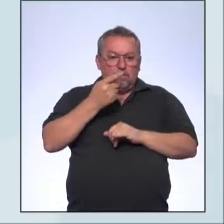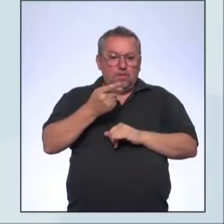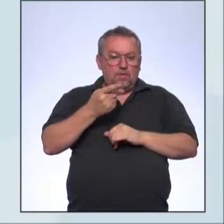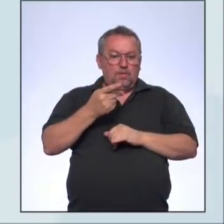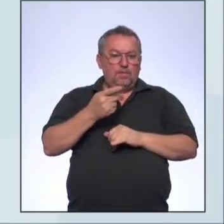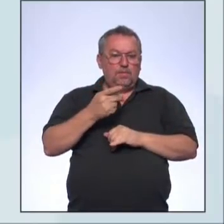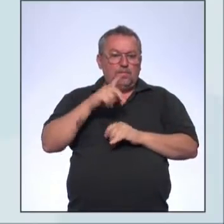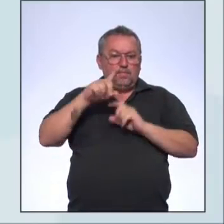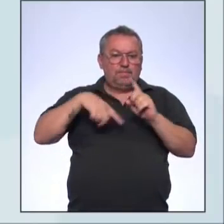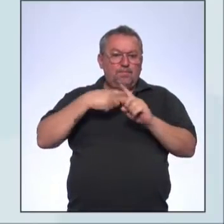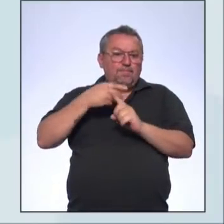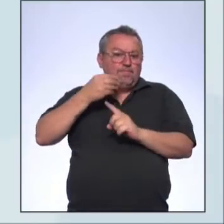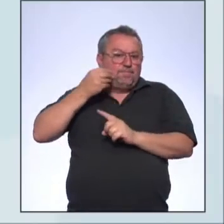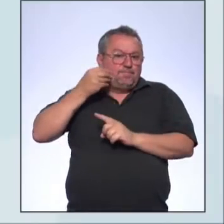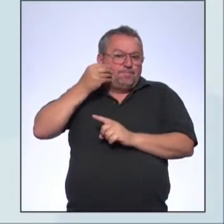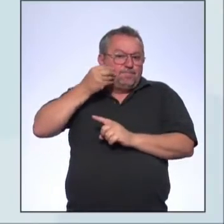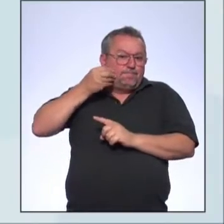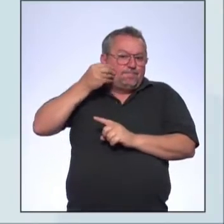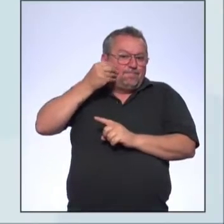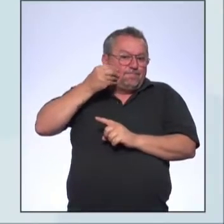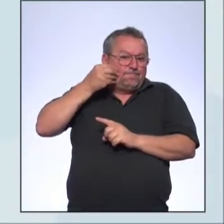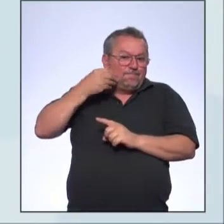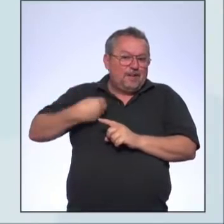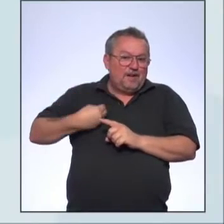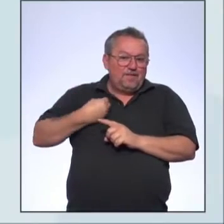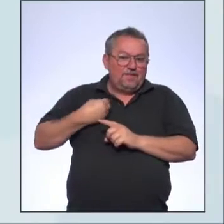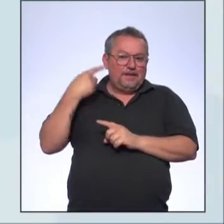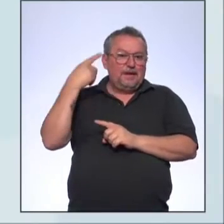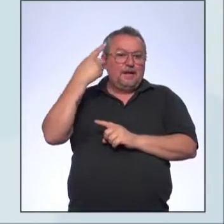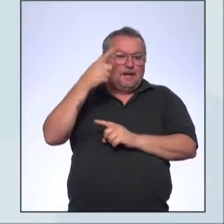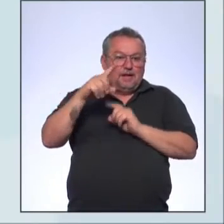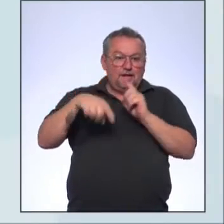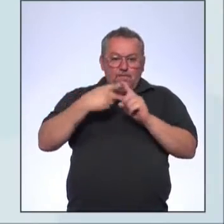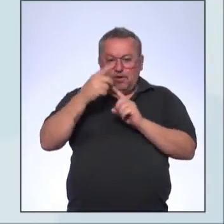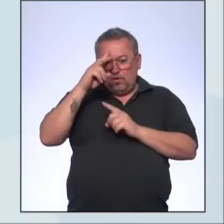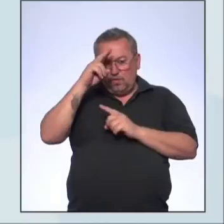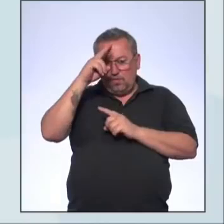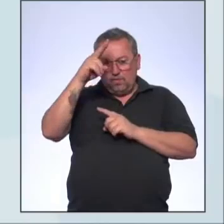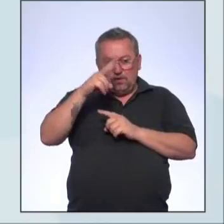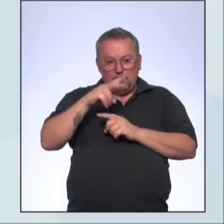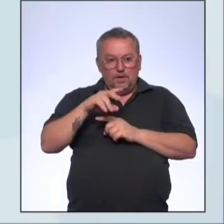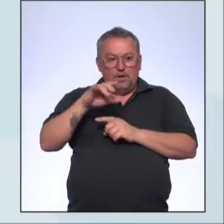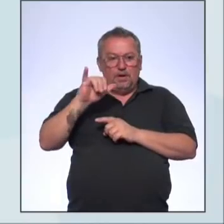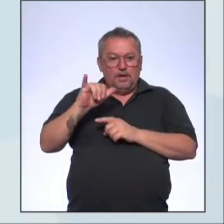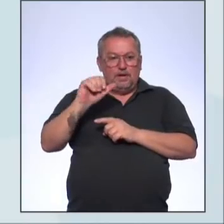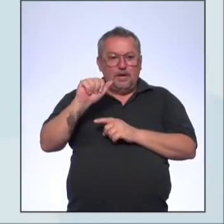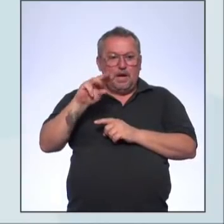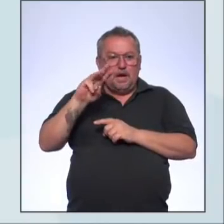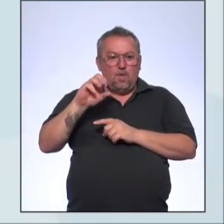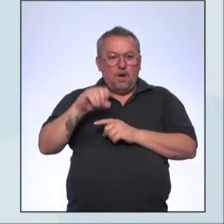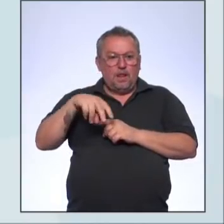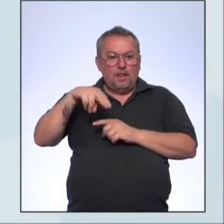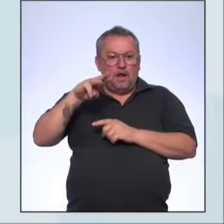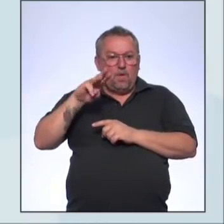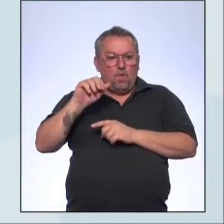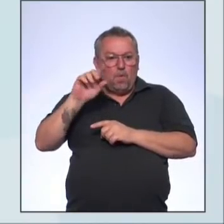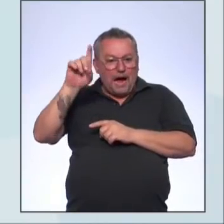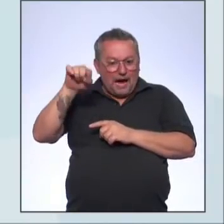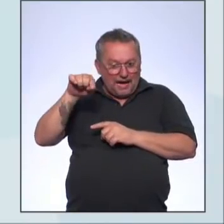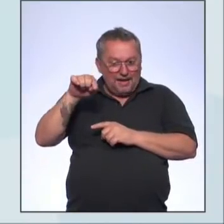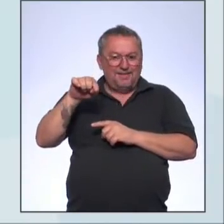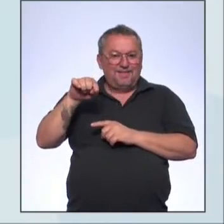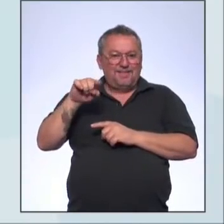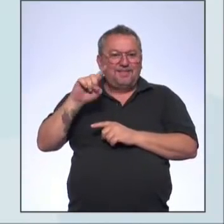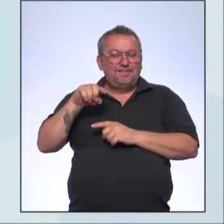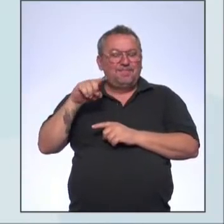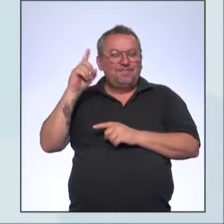a experiência mais incrível de toda a vida dele, mais forte. Então a música Yawanawa, é difícil de escrever, né? É